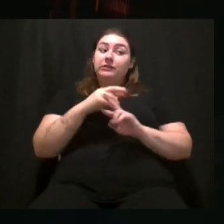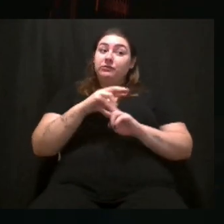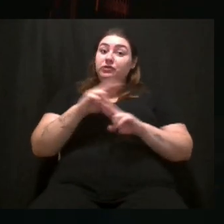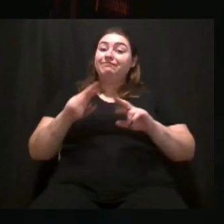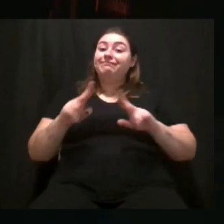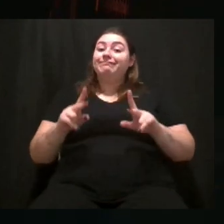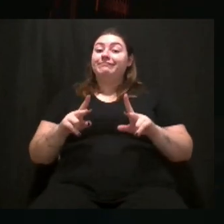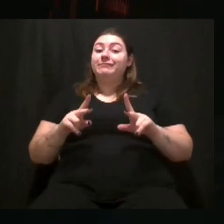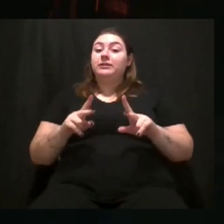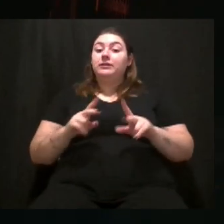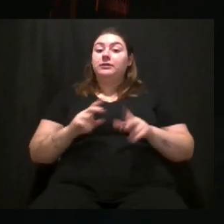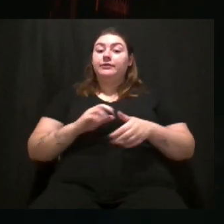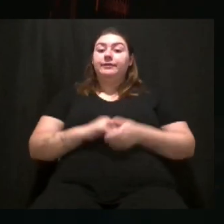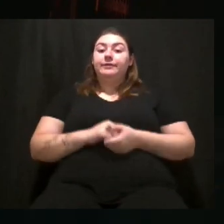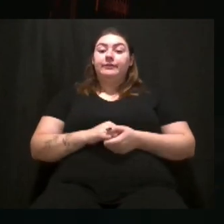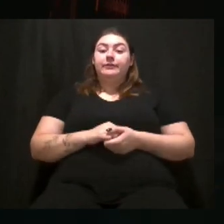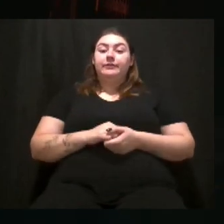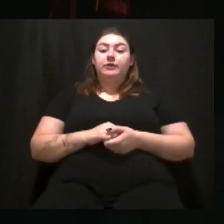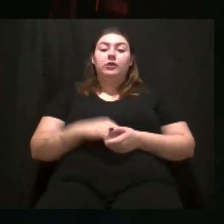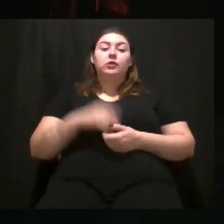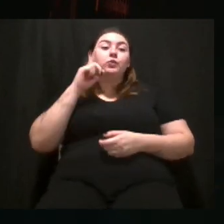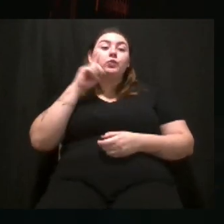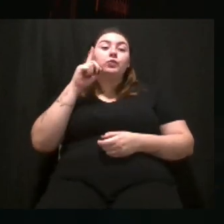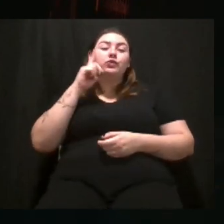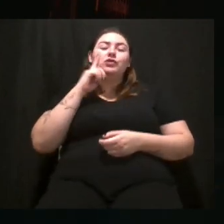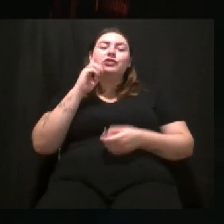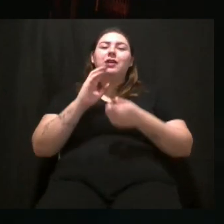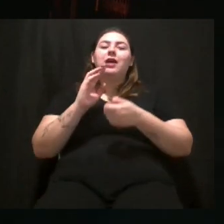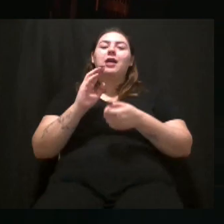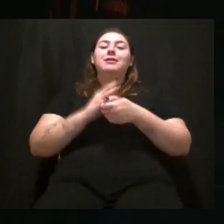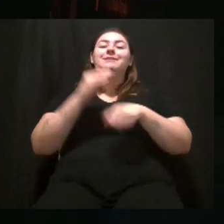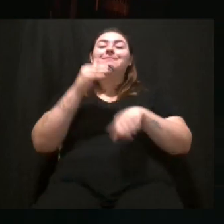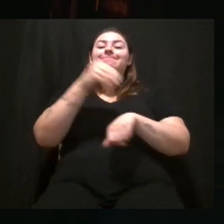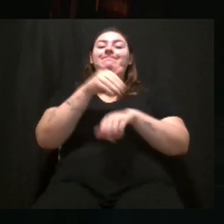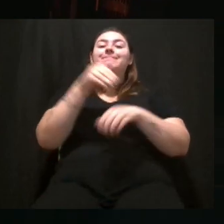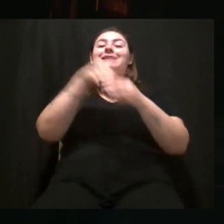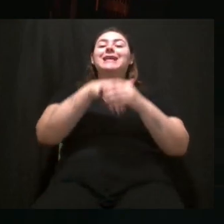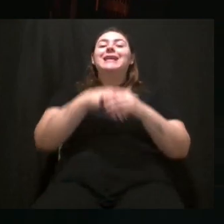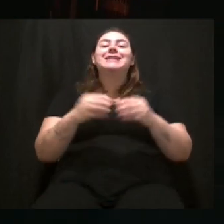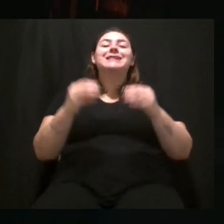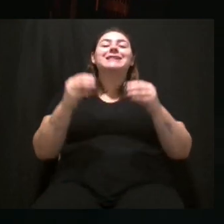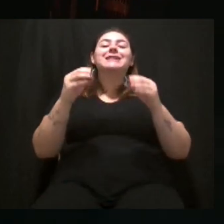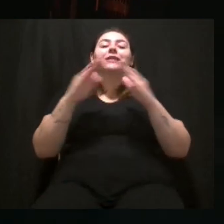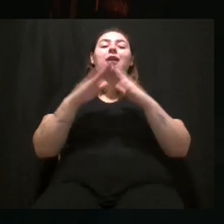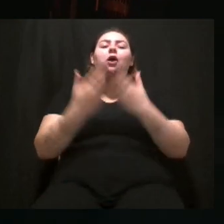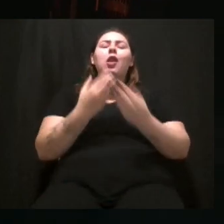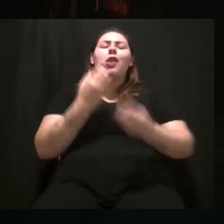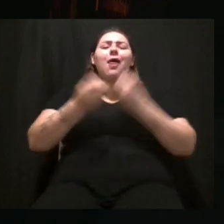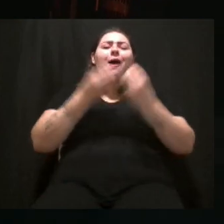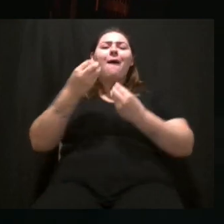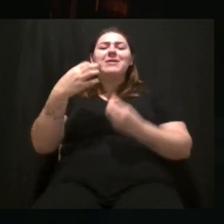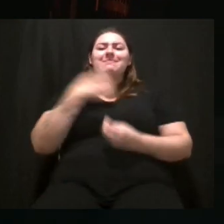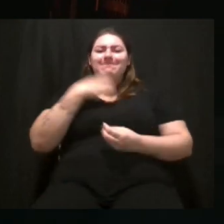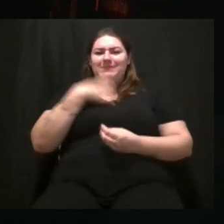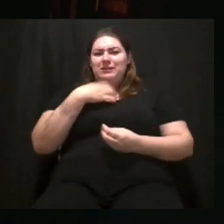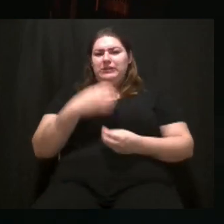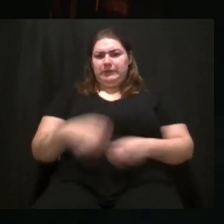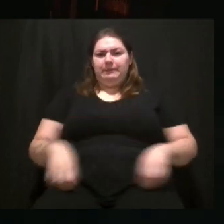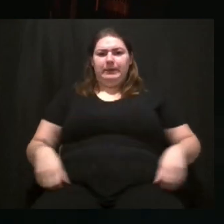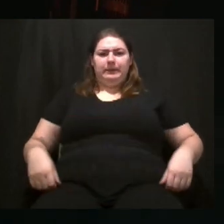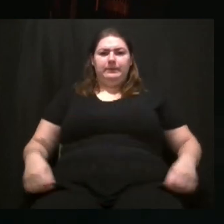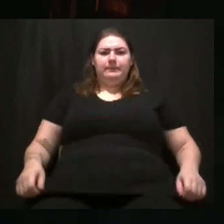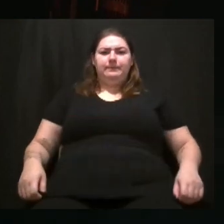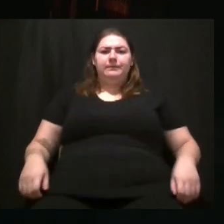encontra todos os dias dentro da escola, como fica? Como essa criança lida com esse sentimento? Até que ponto a sensação